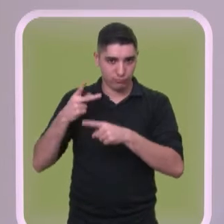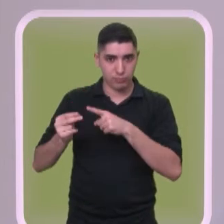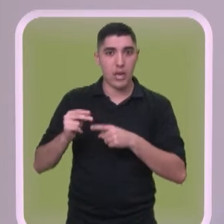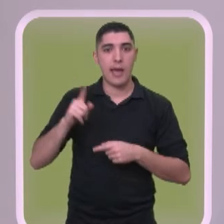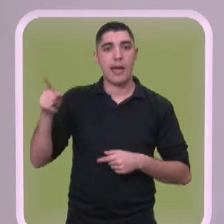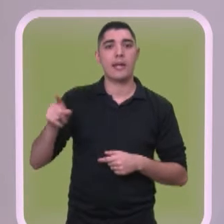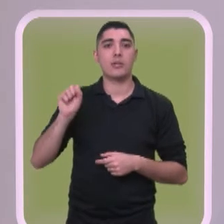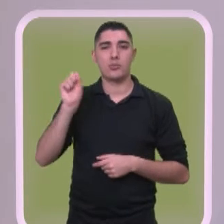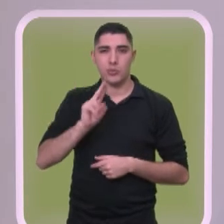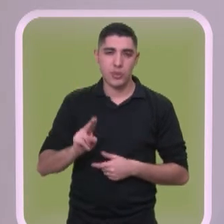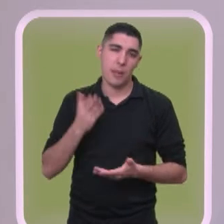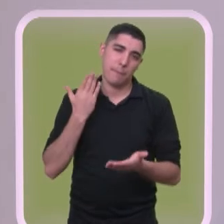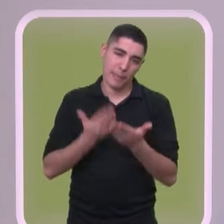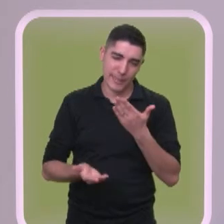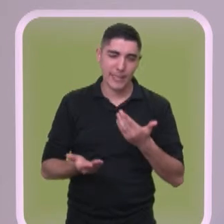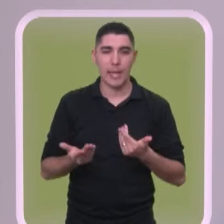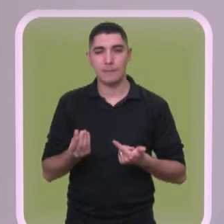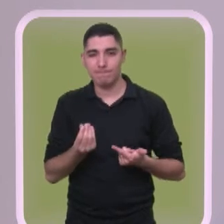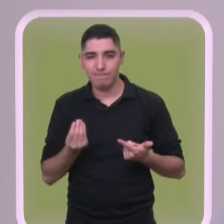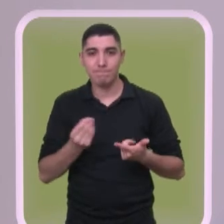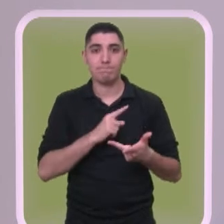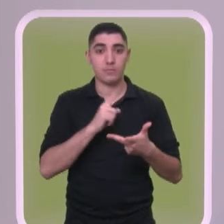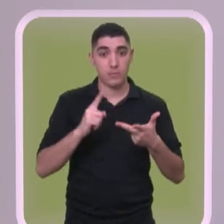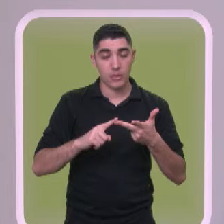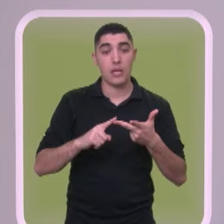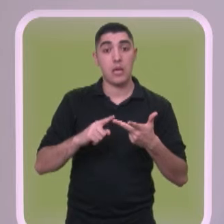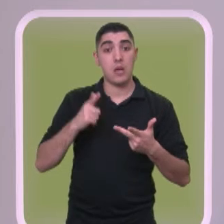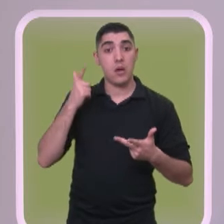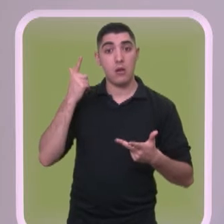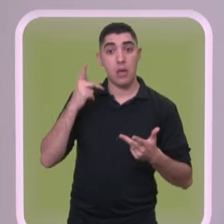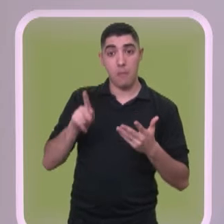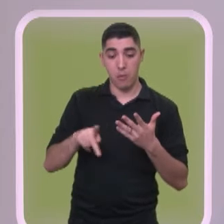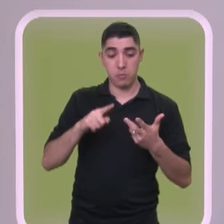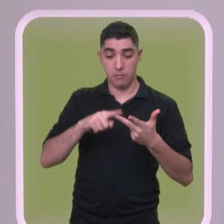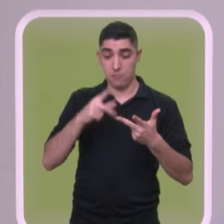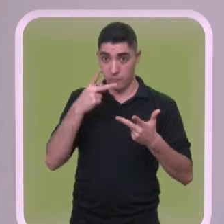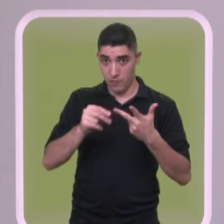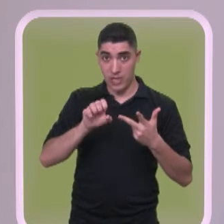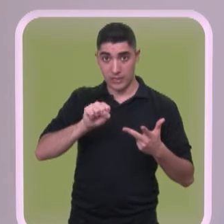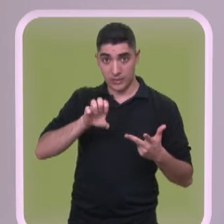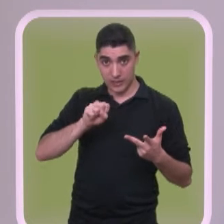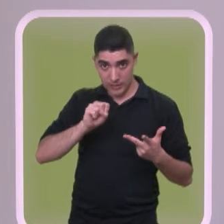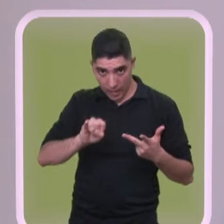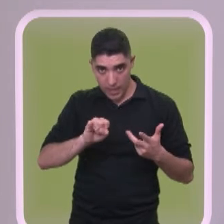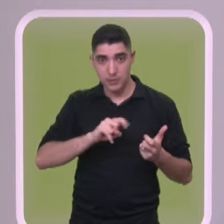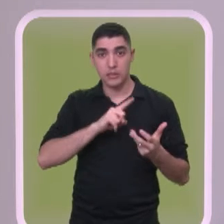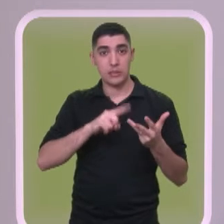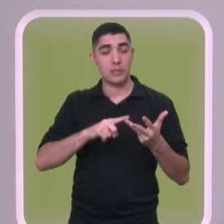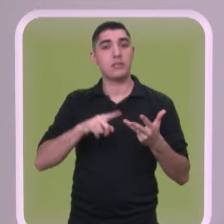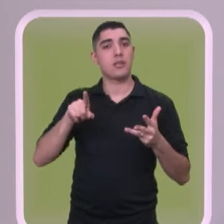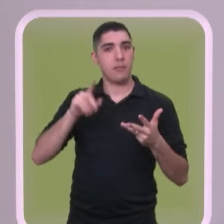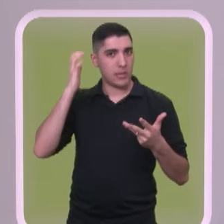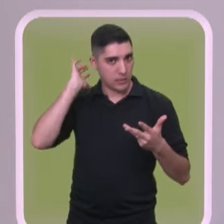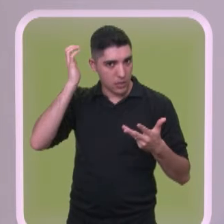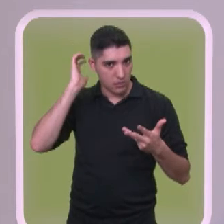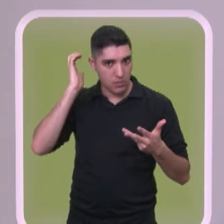ficou meio engasgada aí pela forma que foi, depois 2 derrotas e vitórias maiúsculas contra o SESI e contra o Santo André